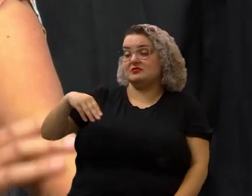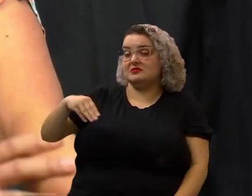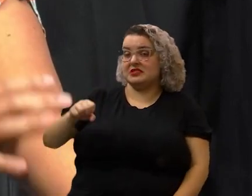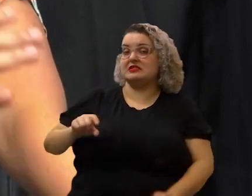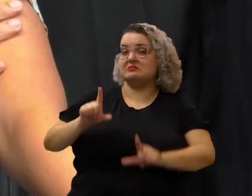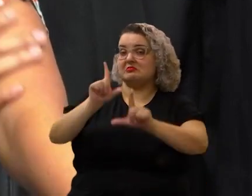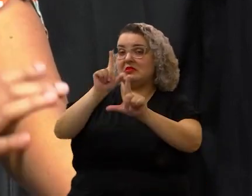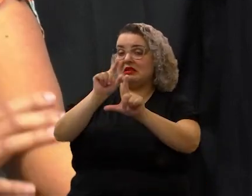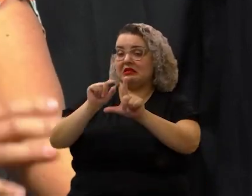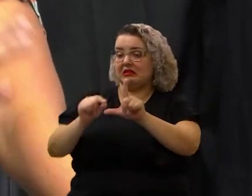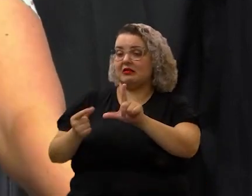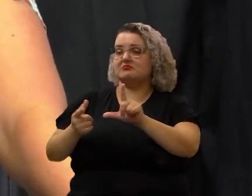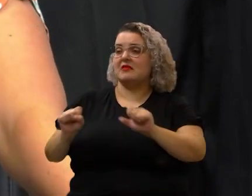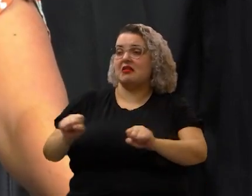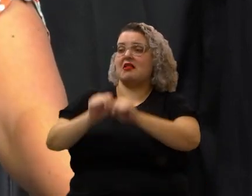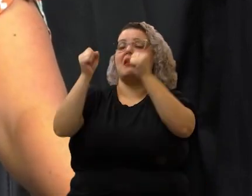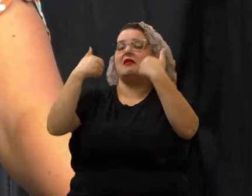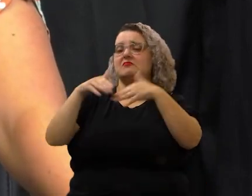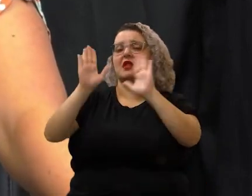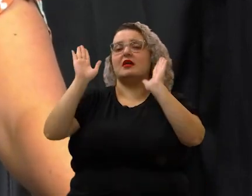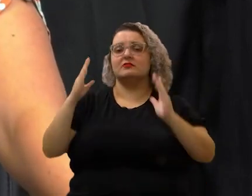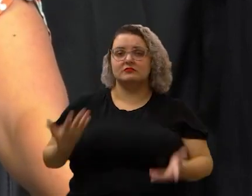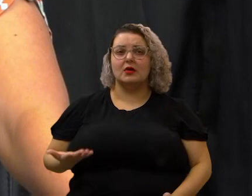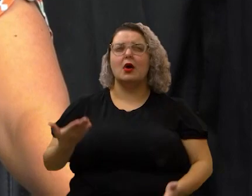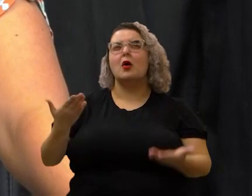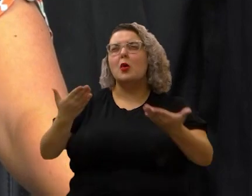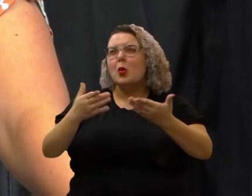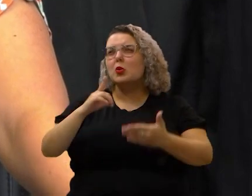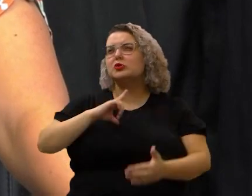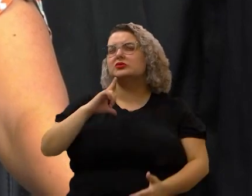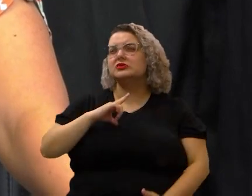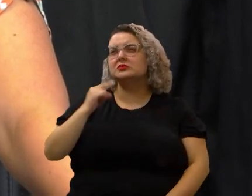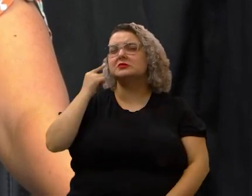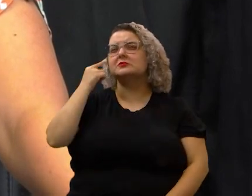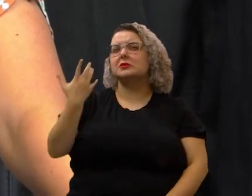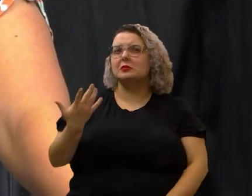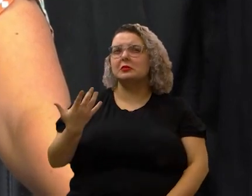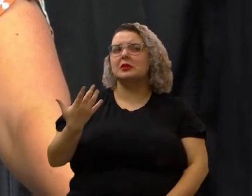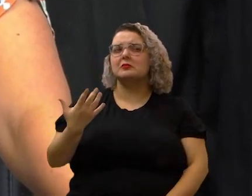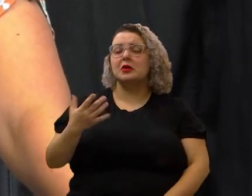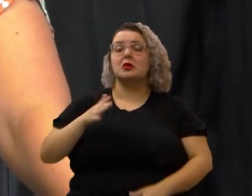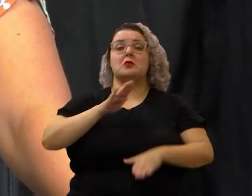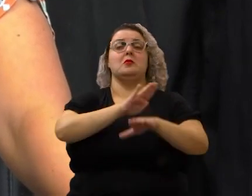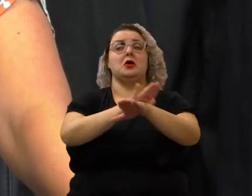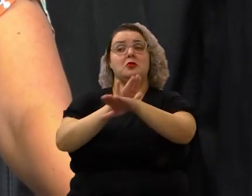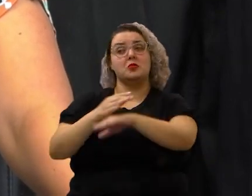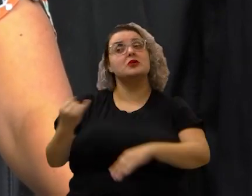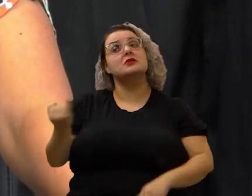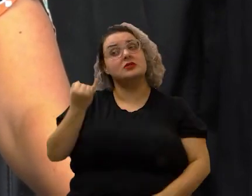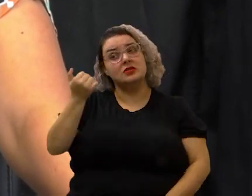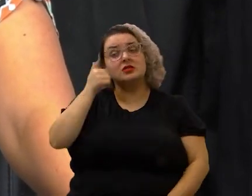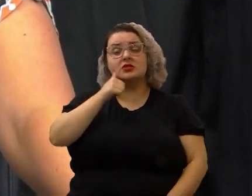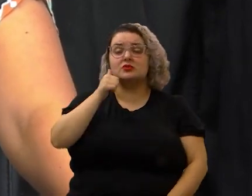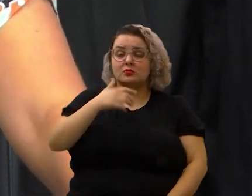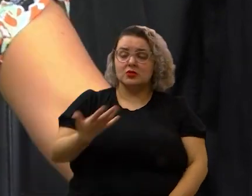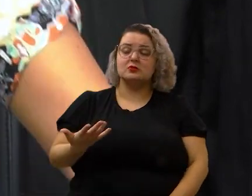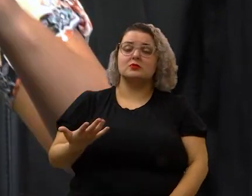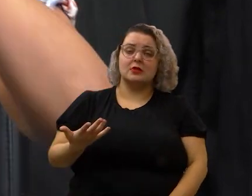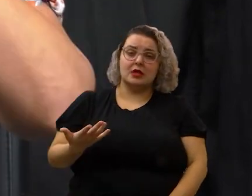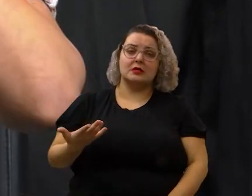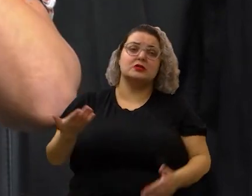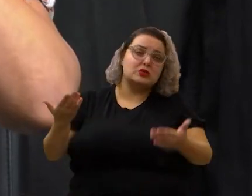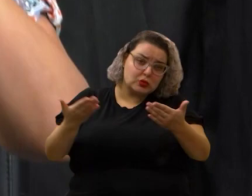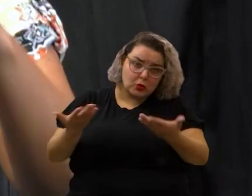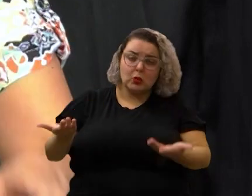que contribuir, eu acho que eu tenho, hoje eu tenho para mim que eu fiz uma contribuição importante para as mulheres na